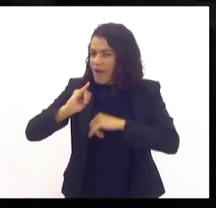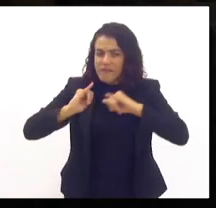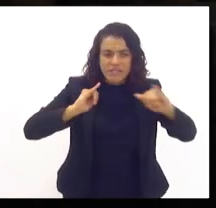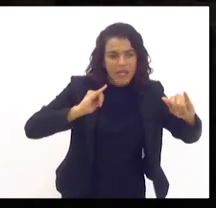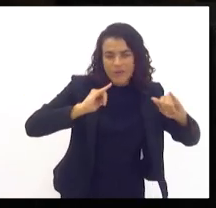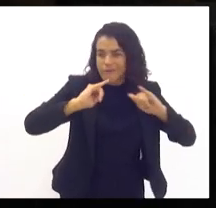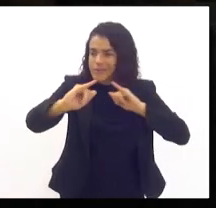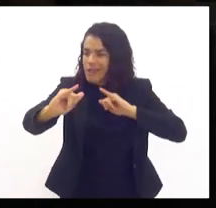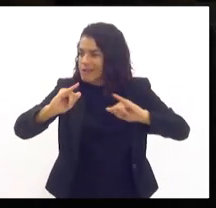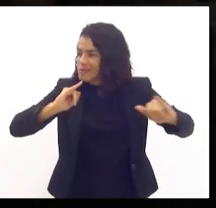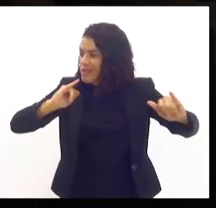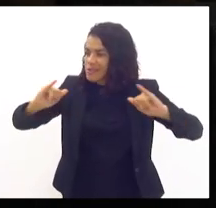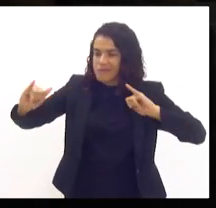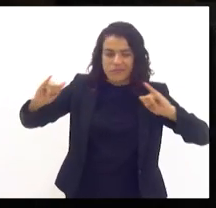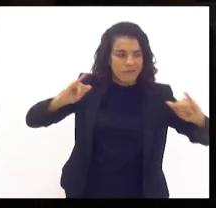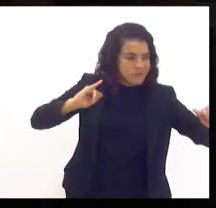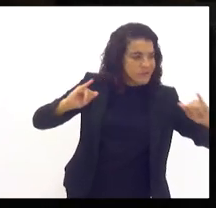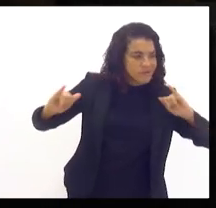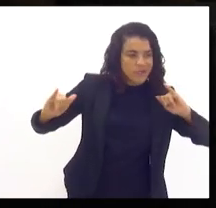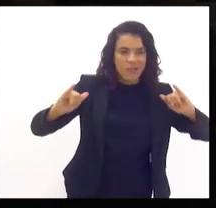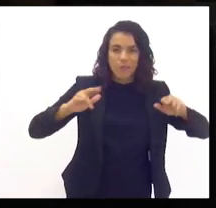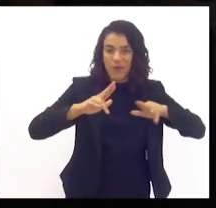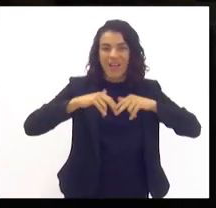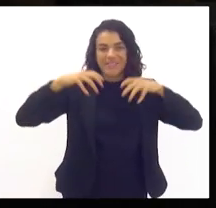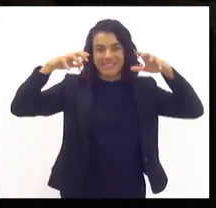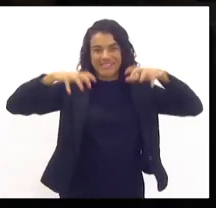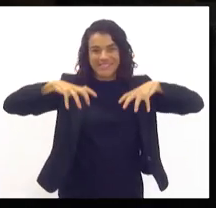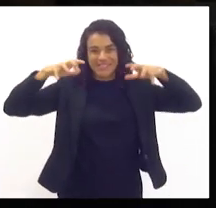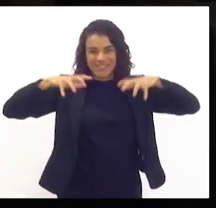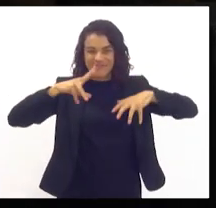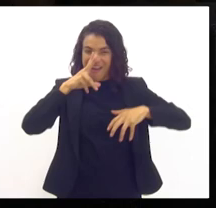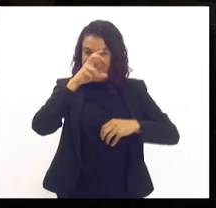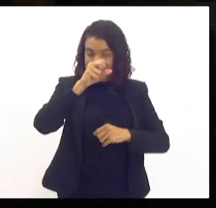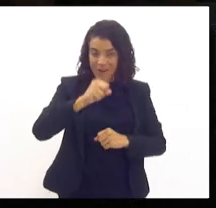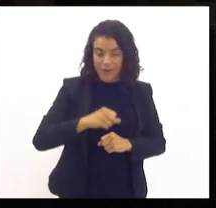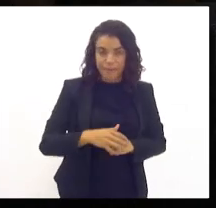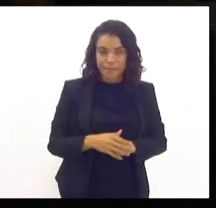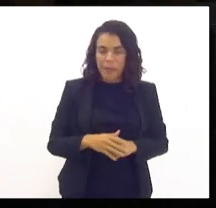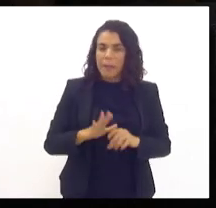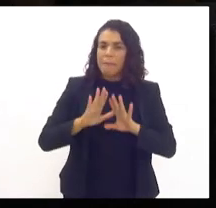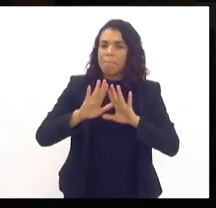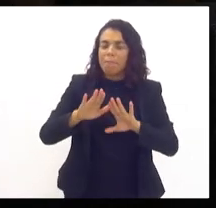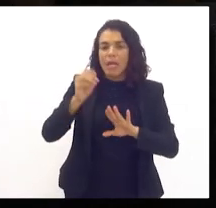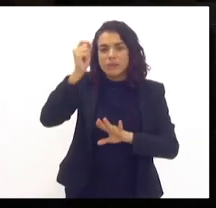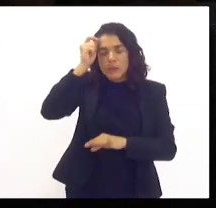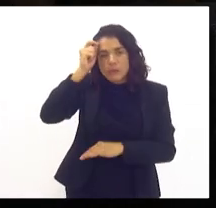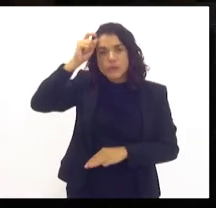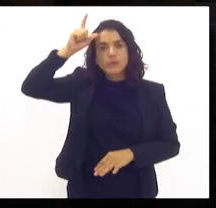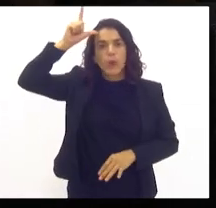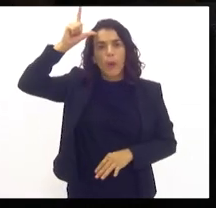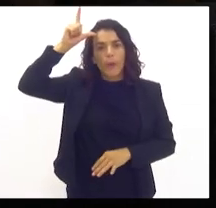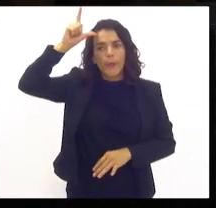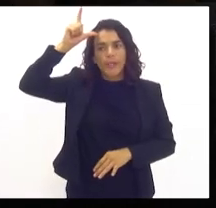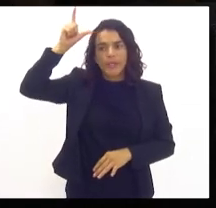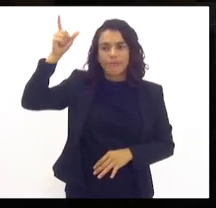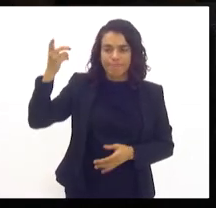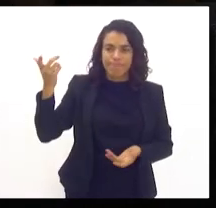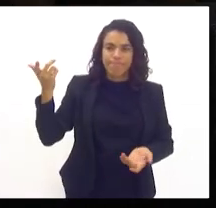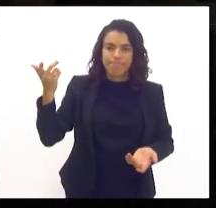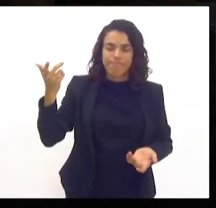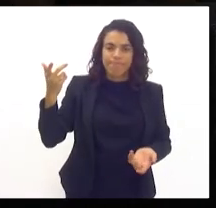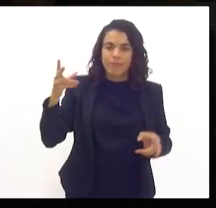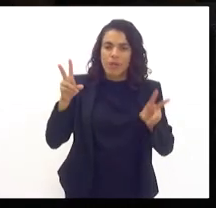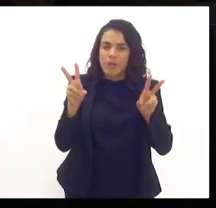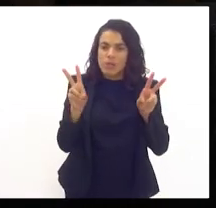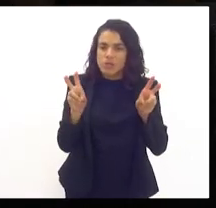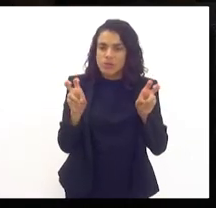tinha acontecido. Mas só tomei conhecimento do